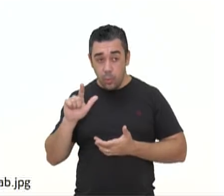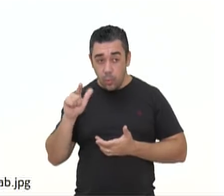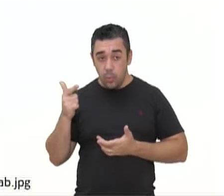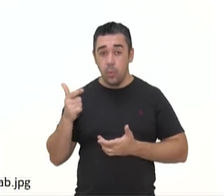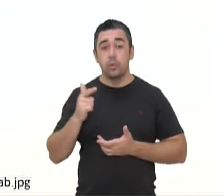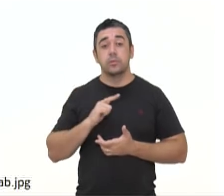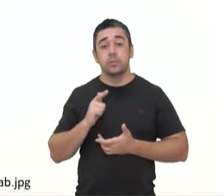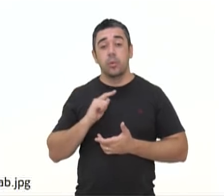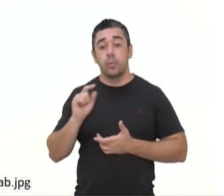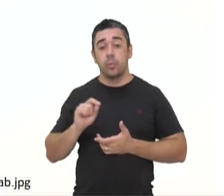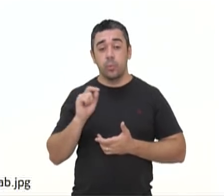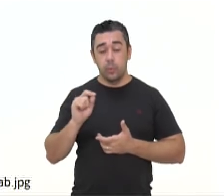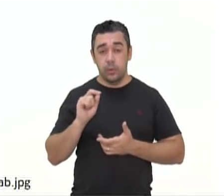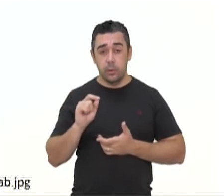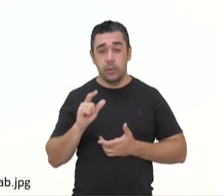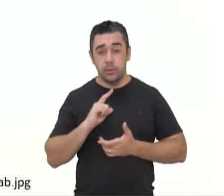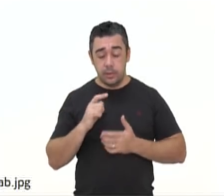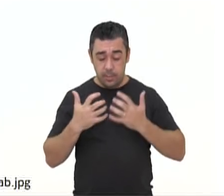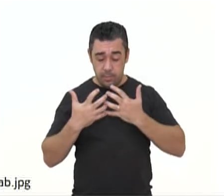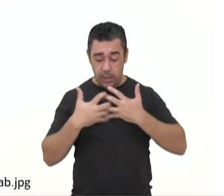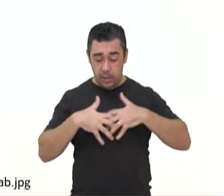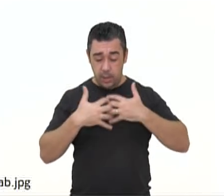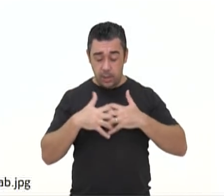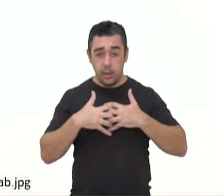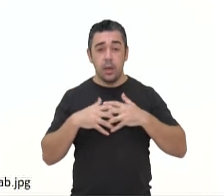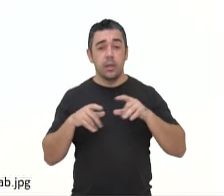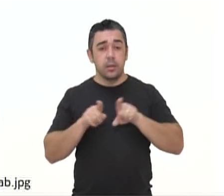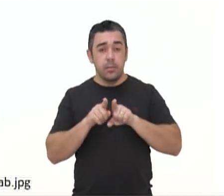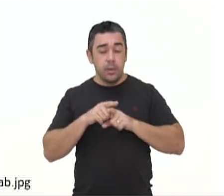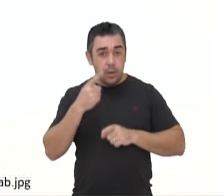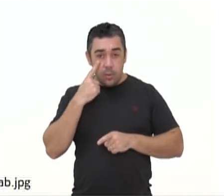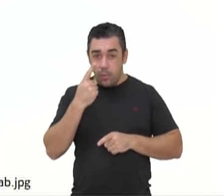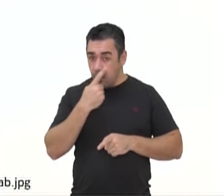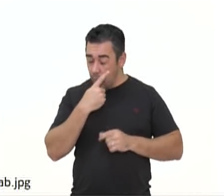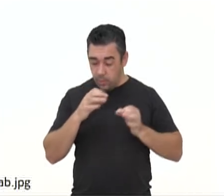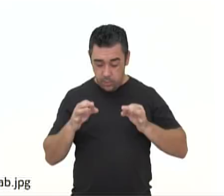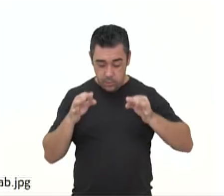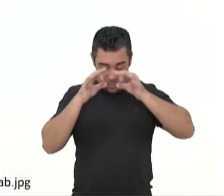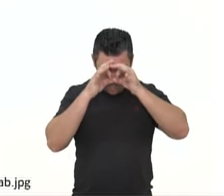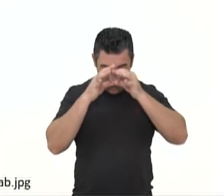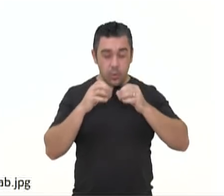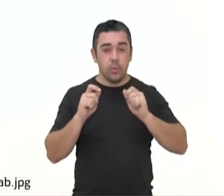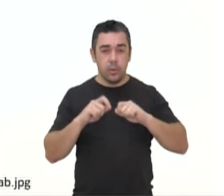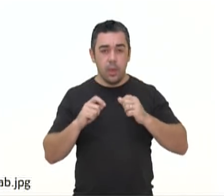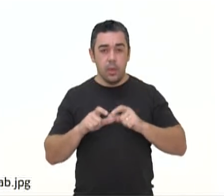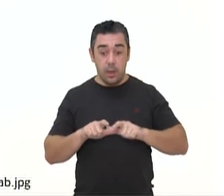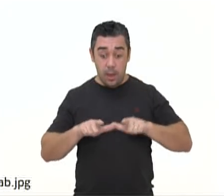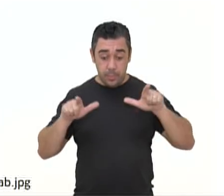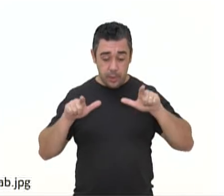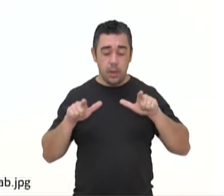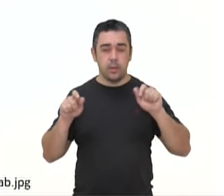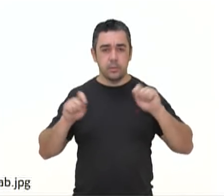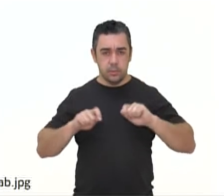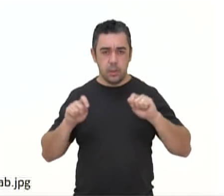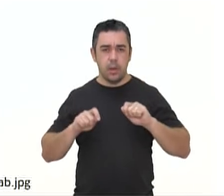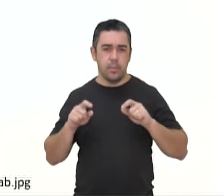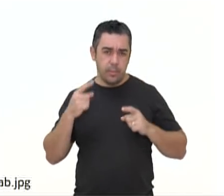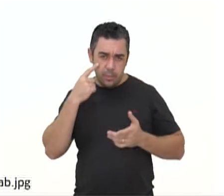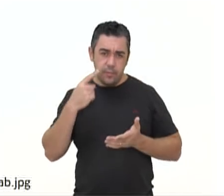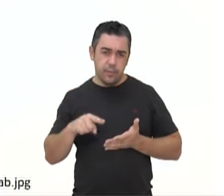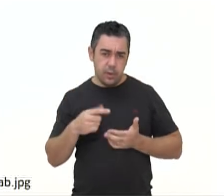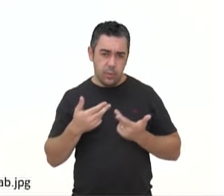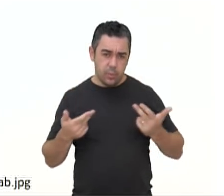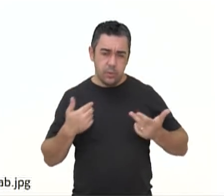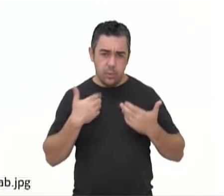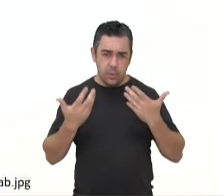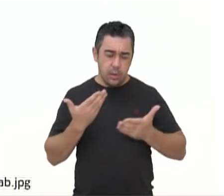do meu microscópio. Fora a parte mecânica, eu tenho a parte óptica, que serve para ampliar as imagens e os objetos que eu quero estudar,